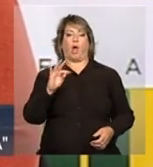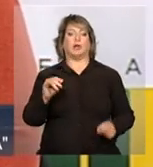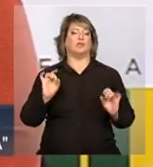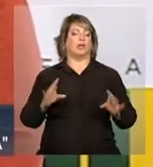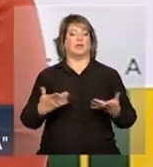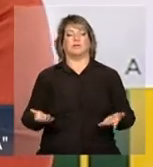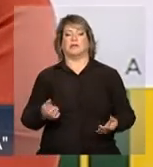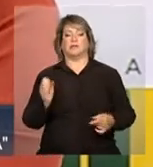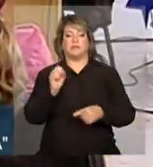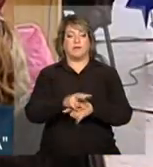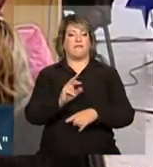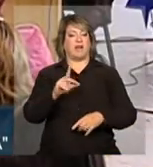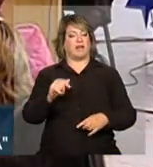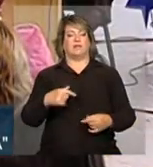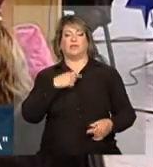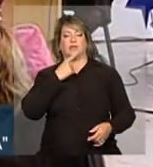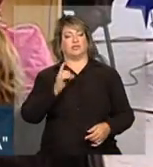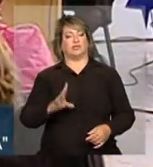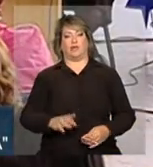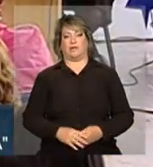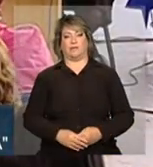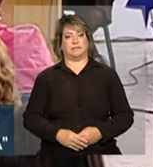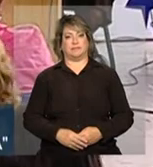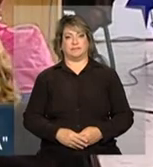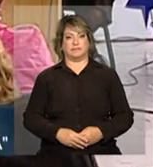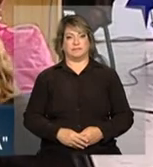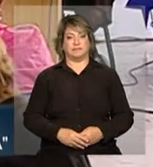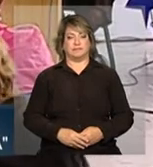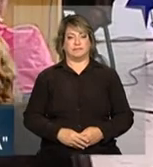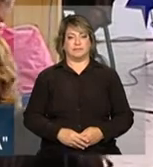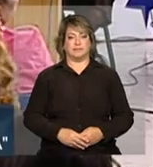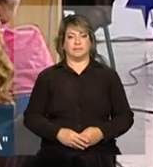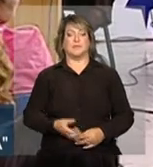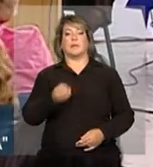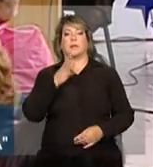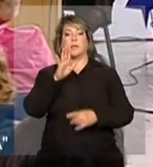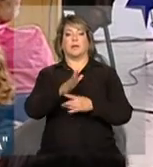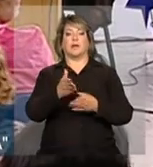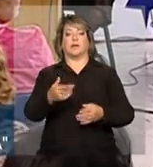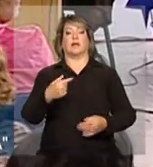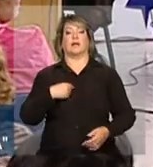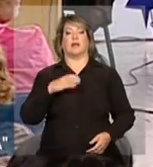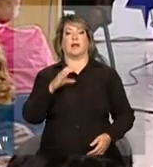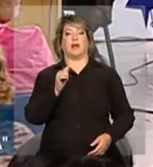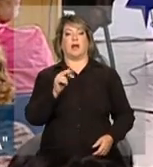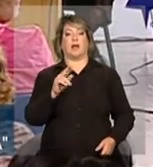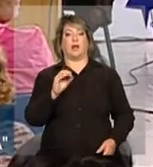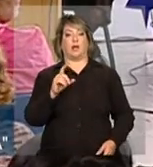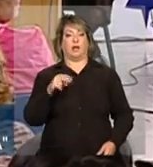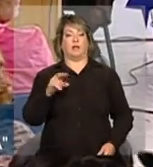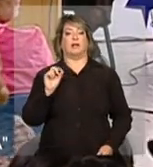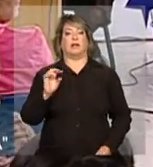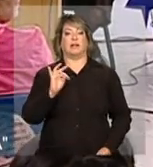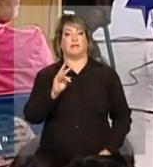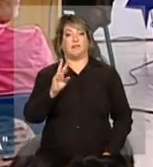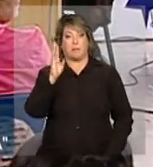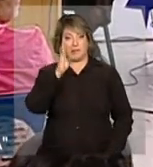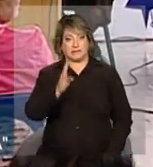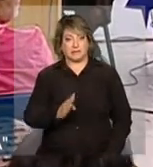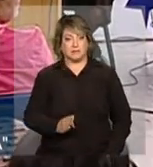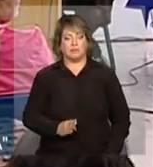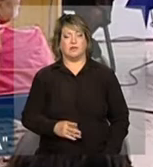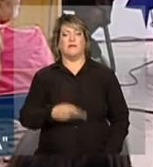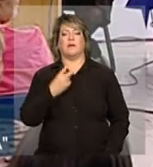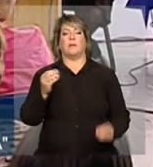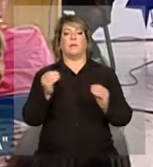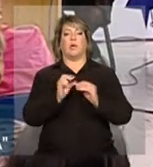possa ocupar. Quem mais? Boa tarde. Eu sou Carolina, da TV Brasil. Complementando um pouquinho do que ela